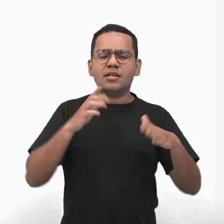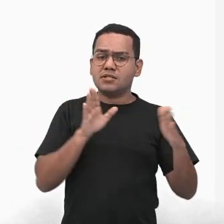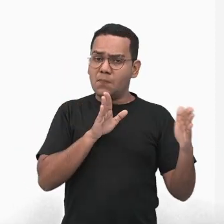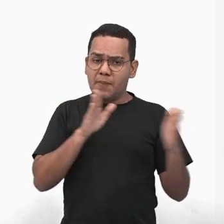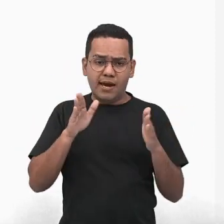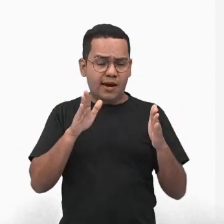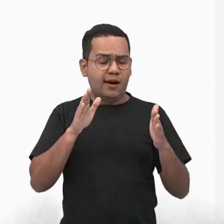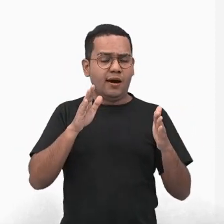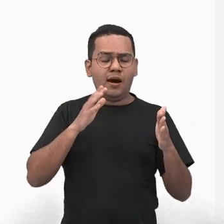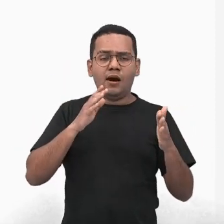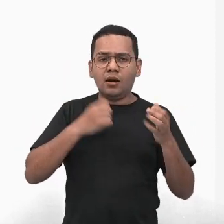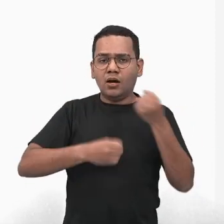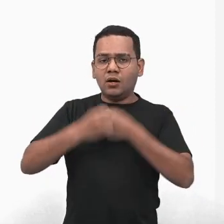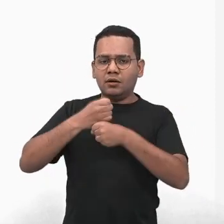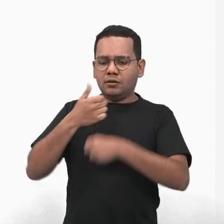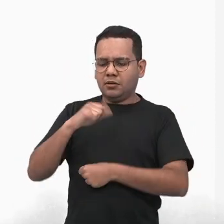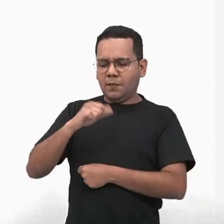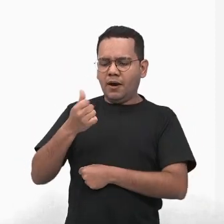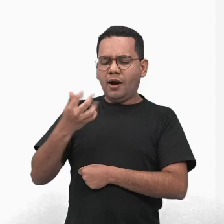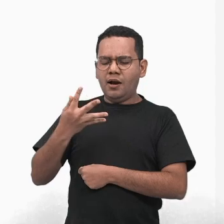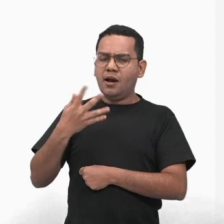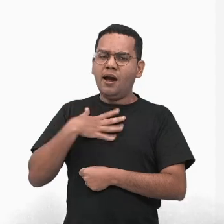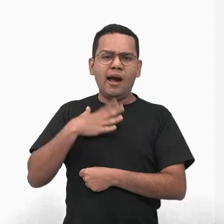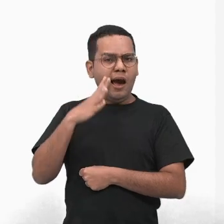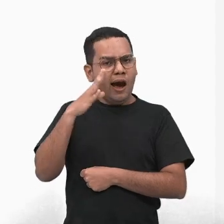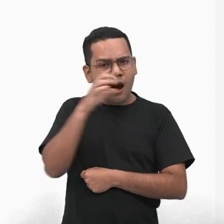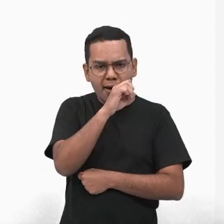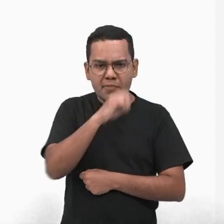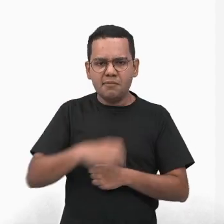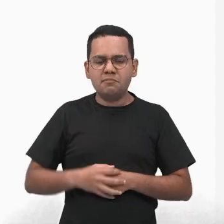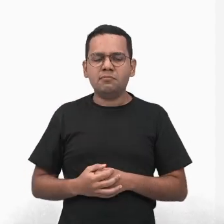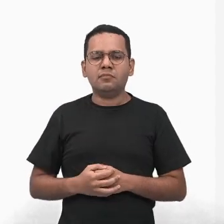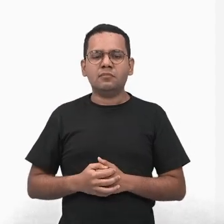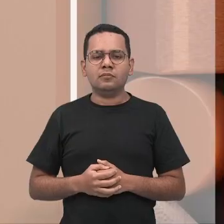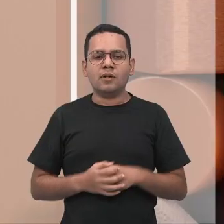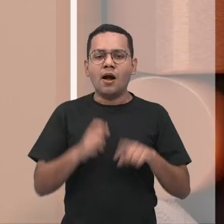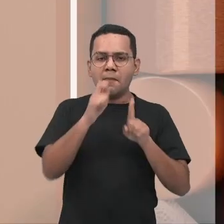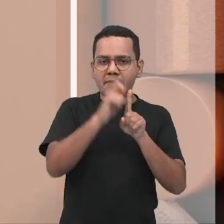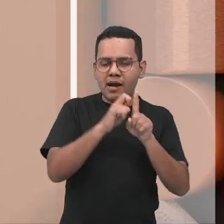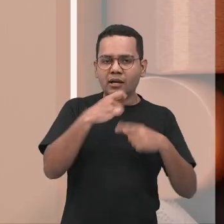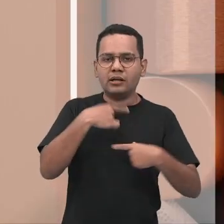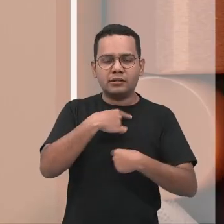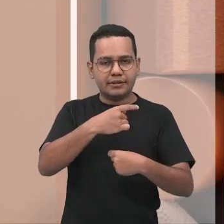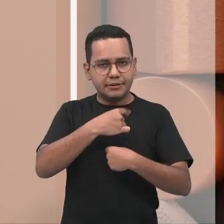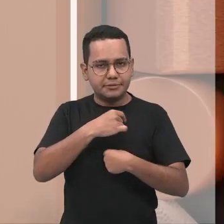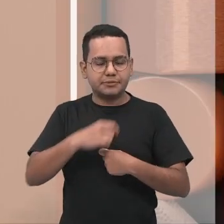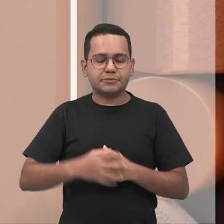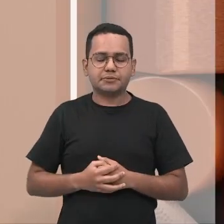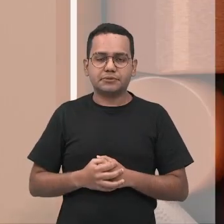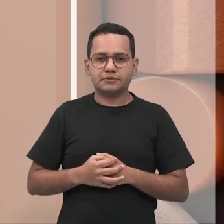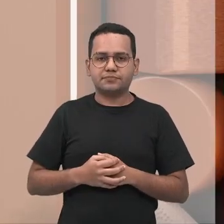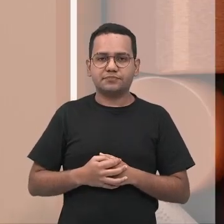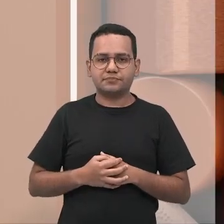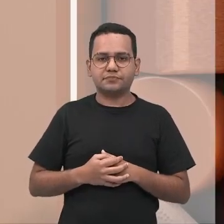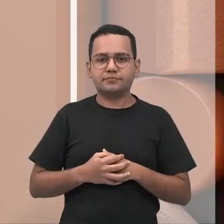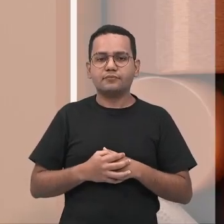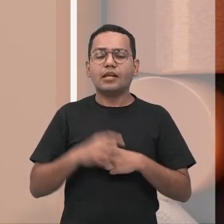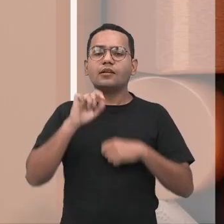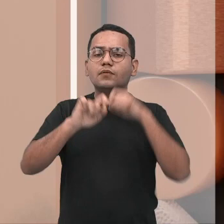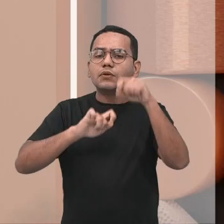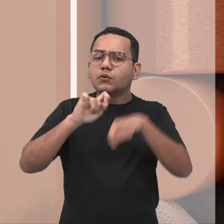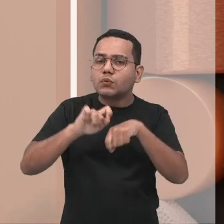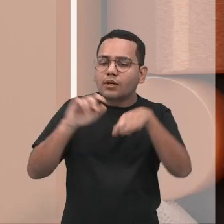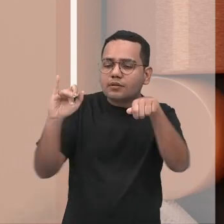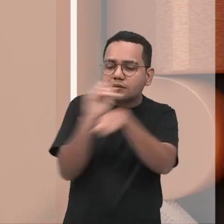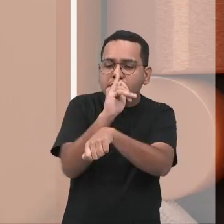para vocês. É uma fase rápida, gente, onde o exército inimigo buscava fazer o possível para guardar o máximo de posição